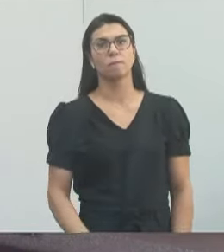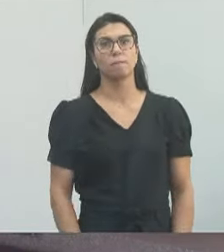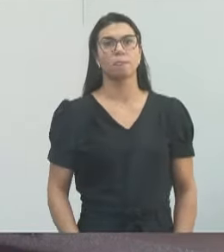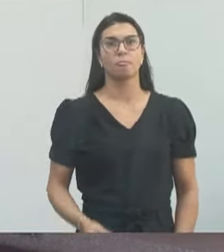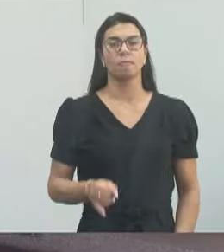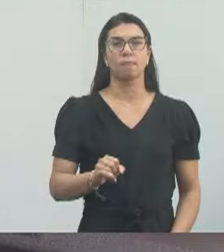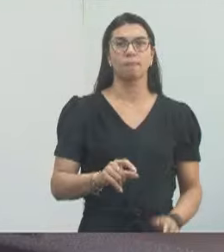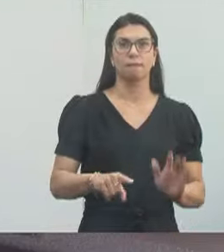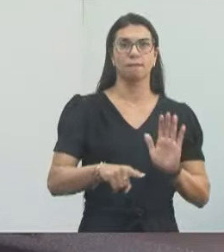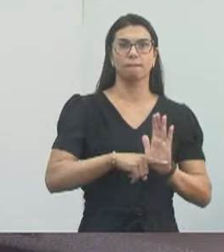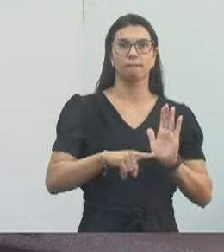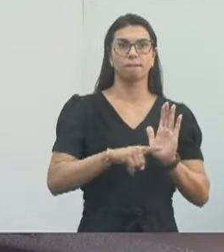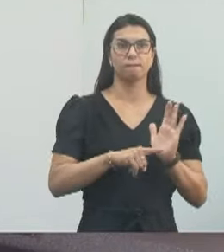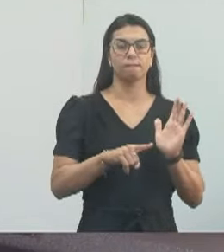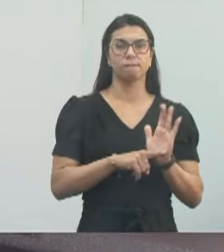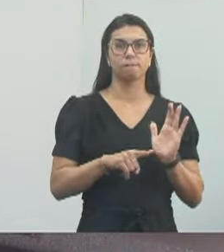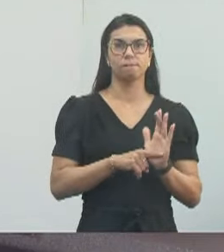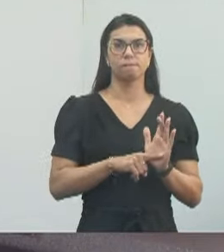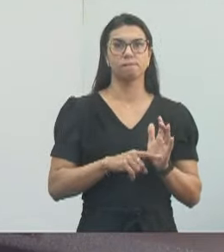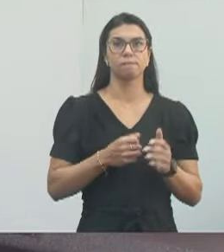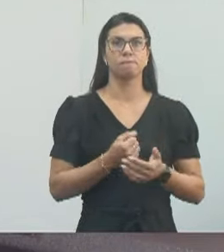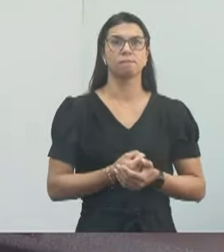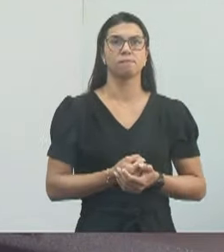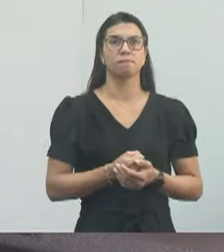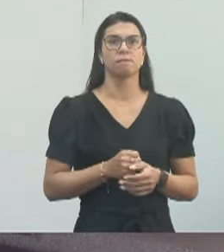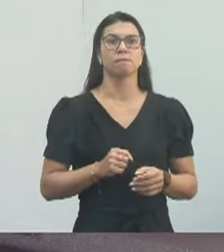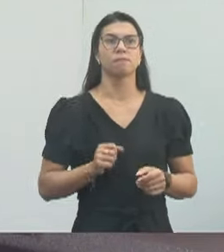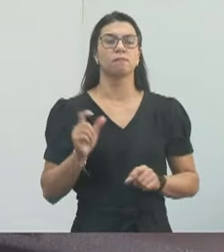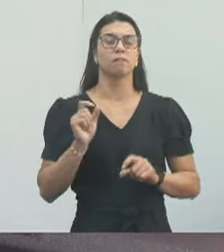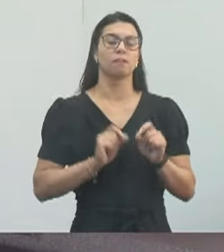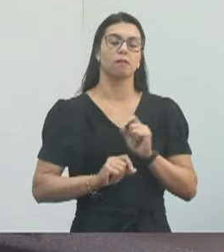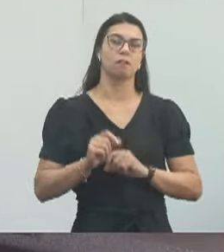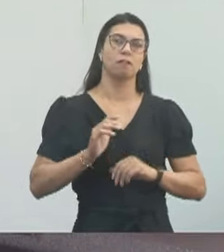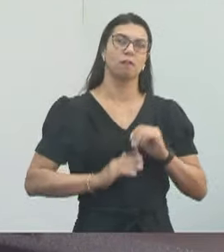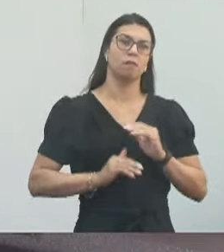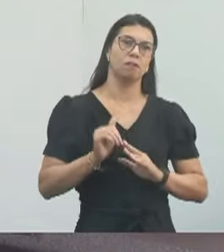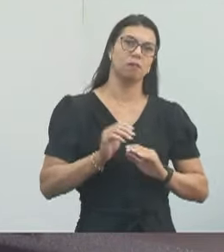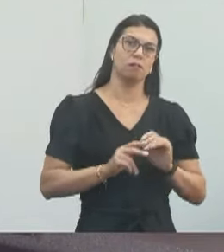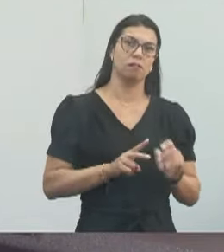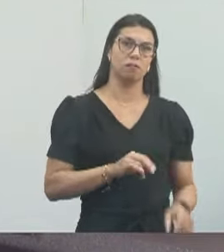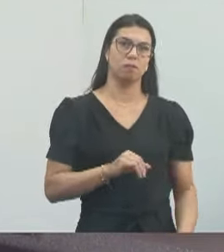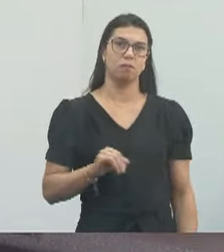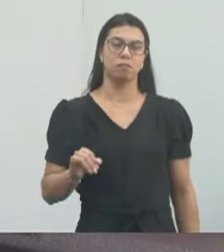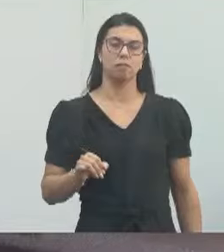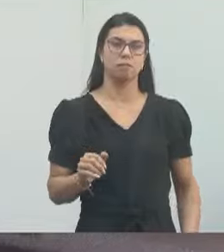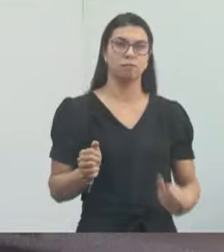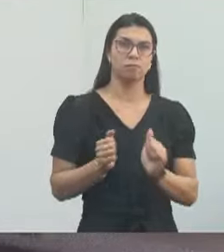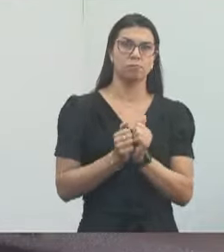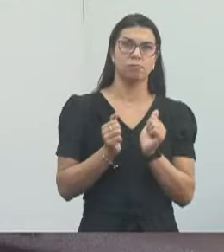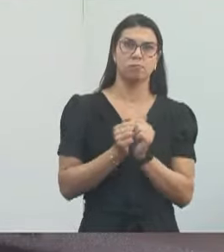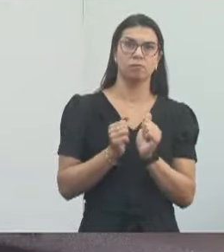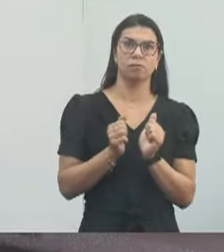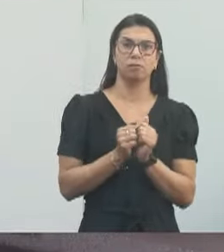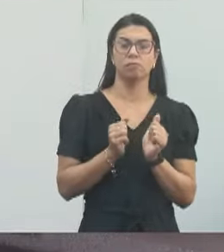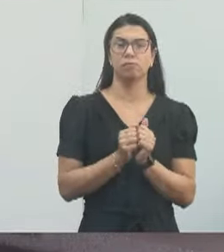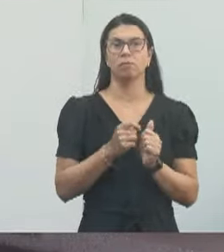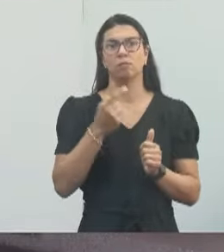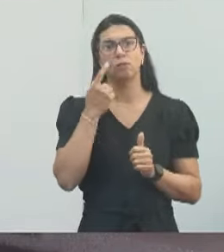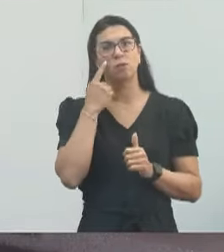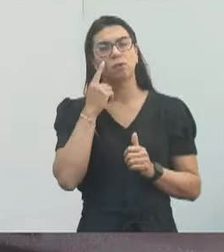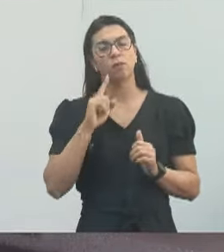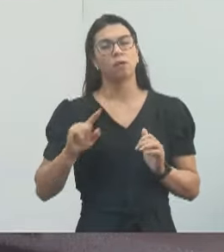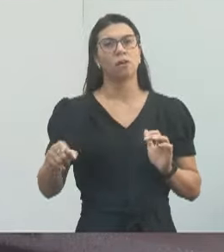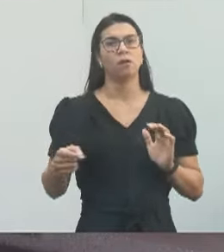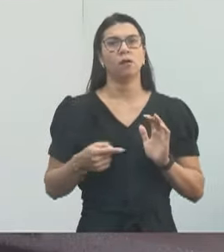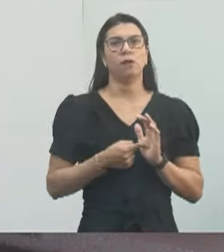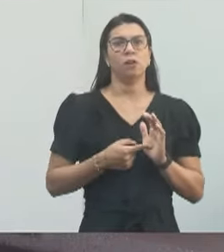quais os casos veterin vai junto Quais são os para que eles integrem a equipe